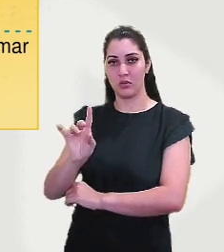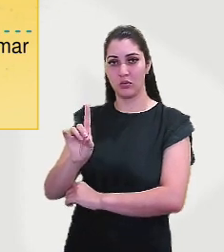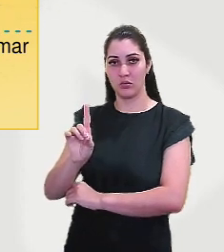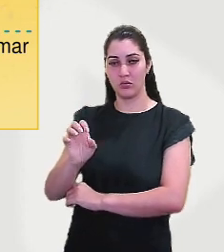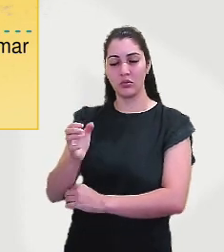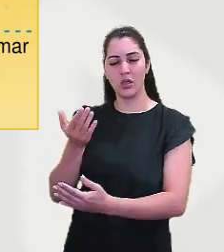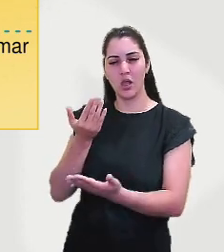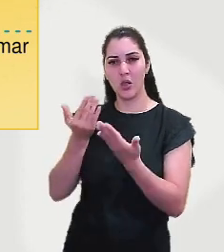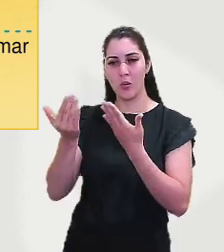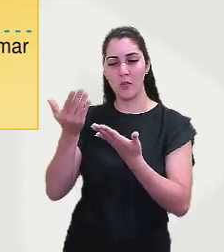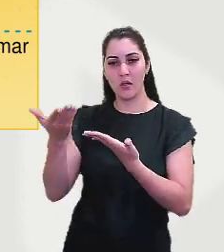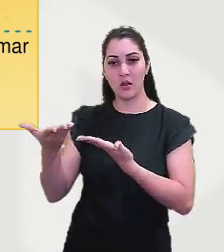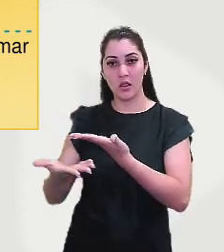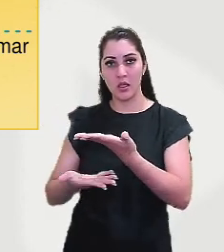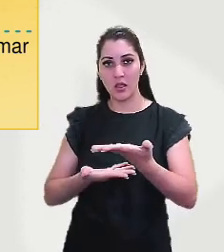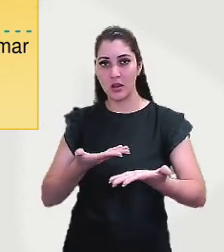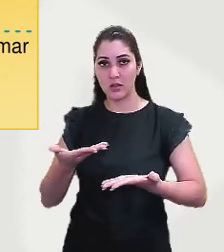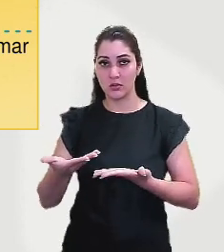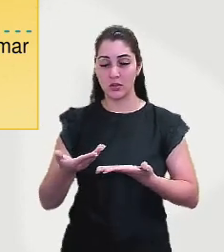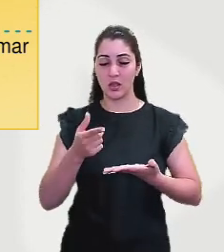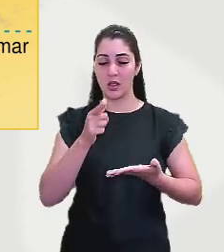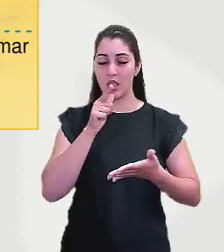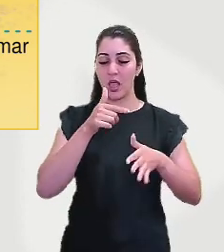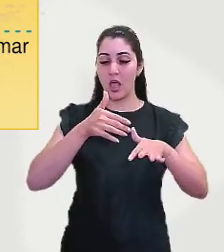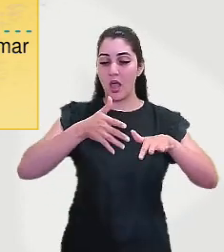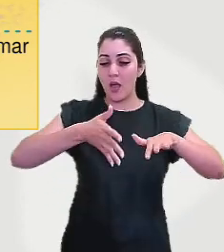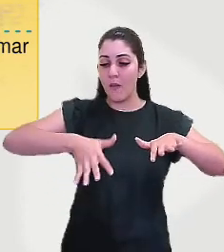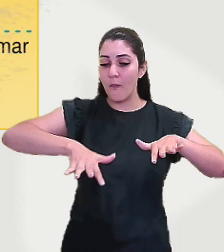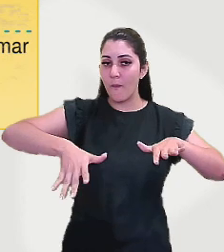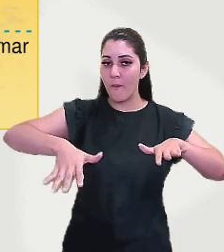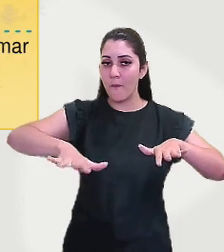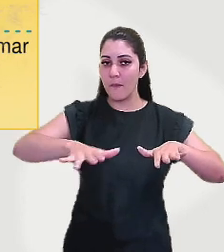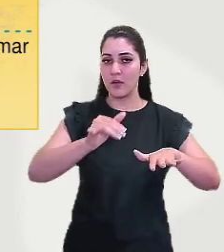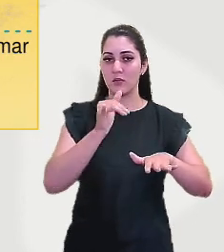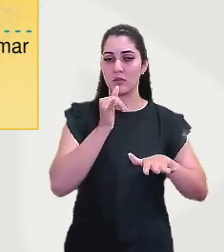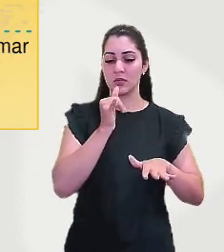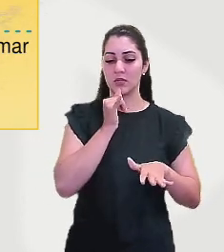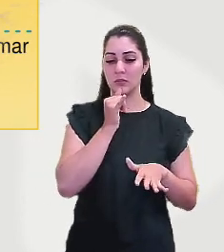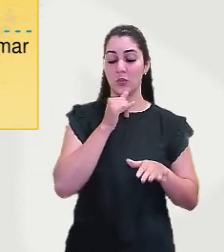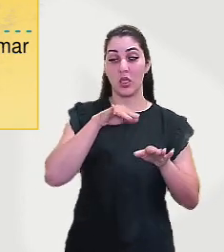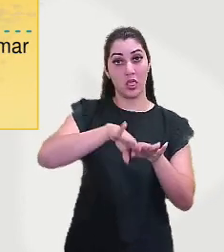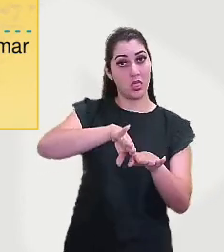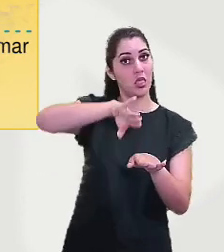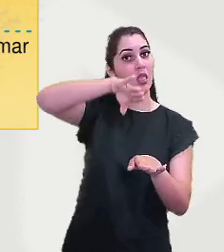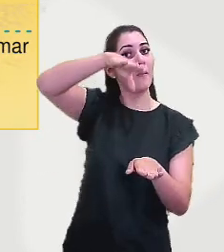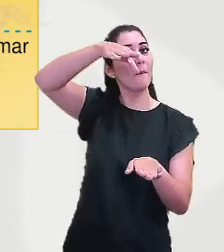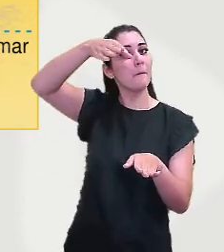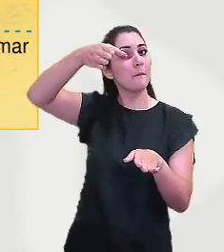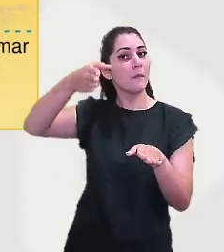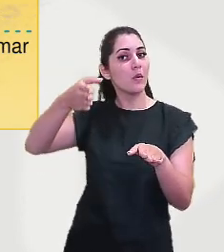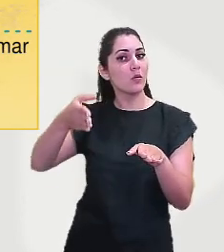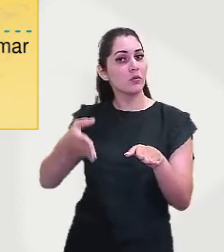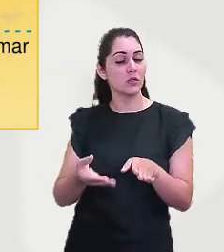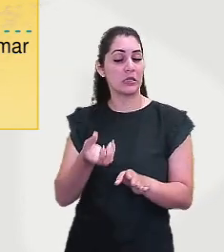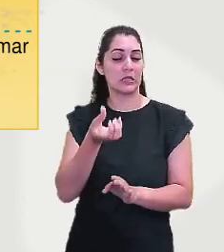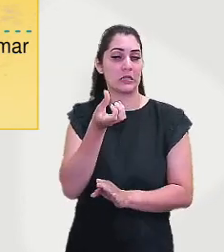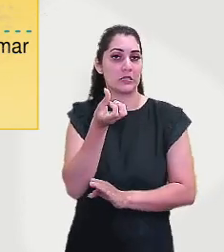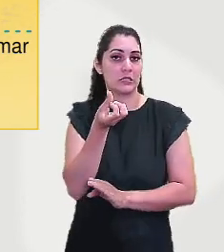é relacionada a nível do mar. Então, se eu estiver no topo da montanha e essa montanha tiver 6 mil